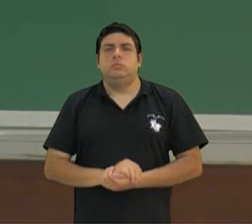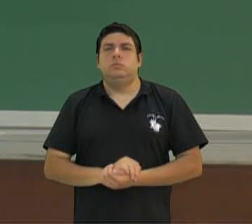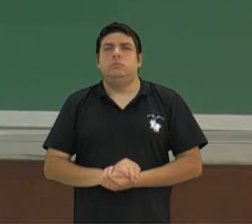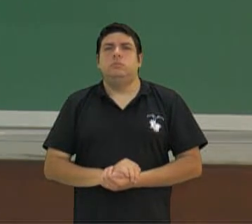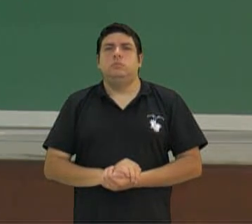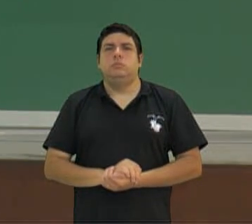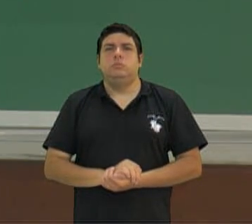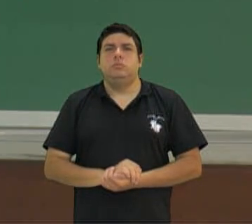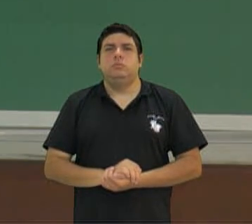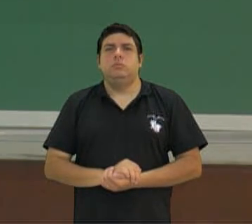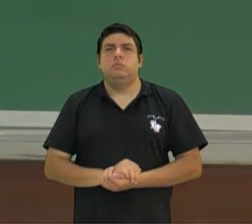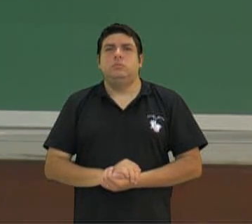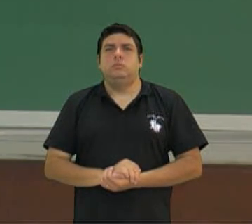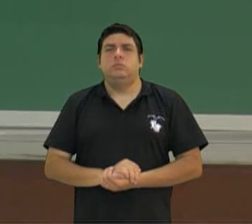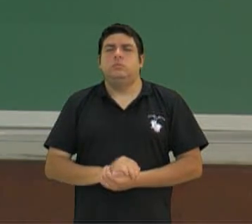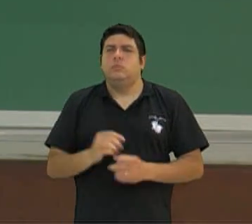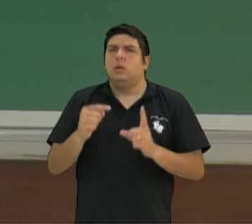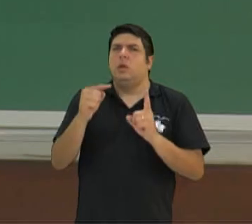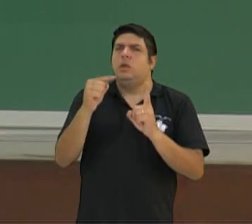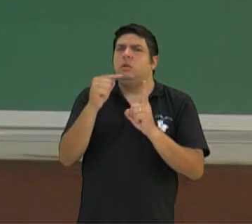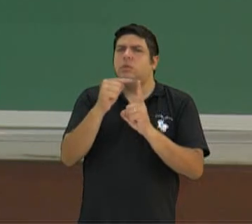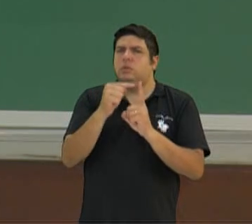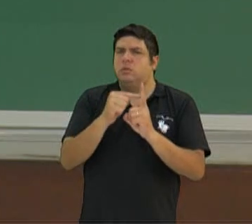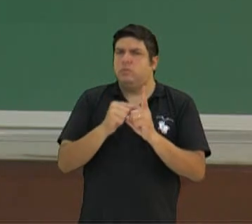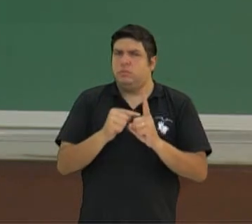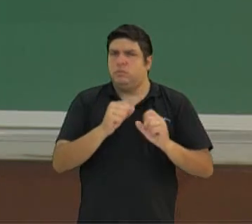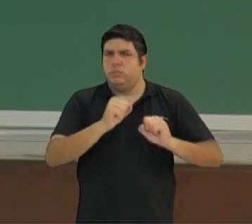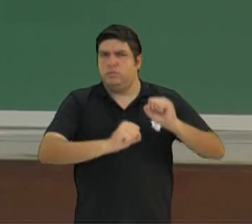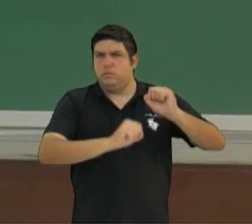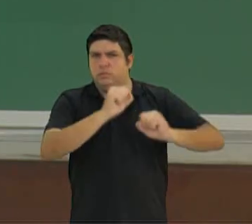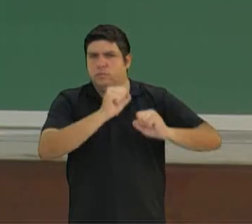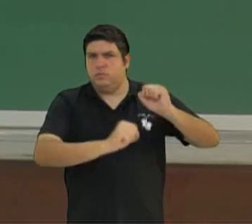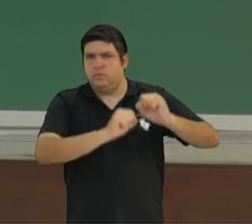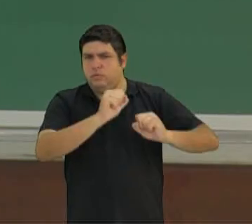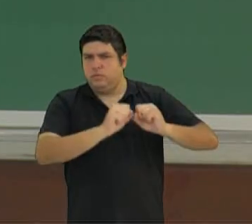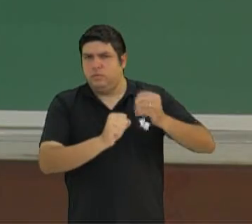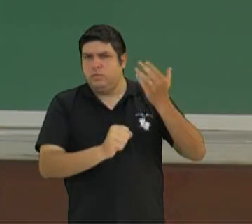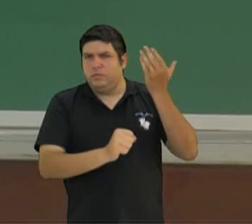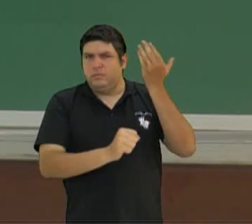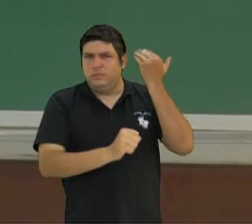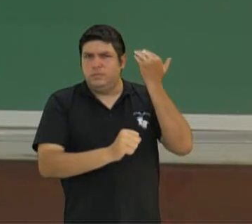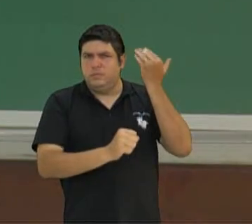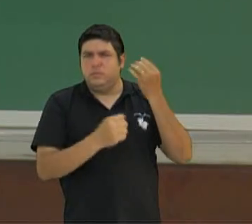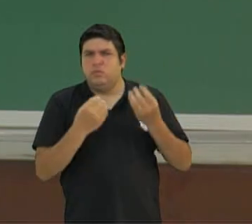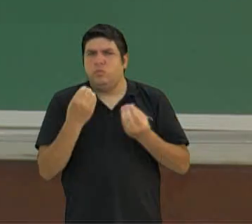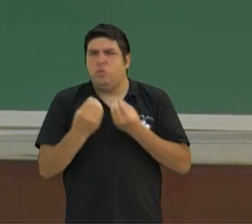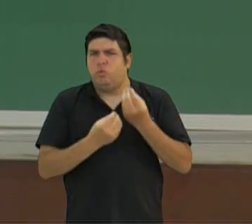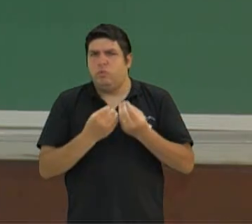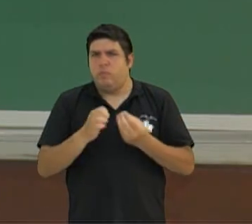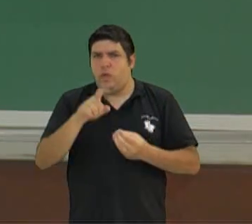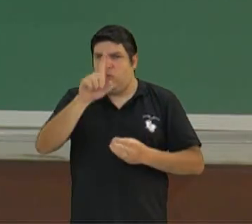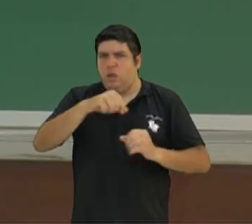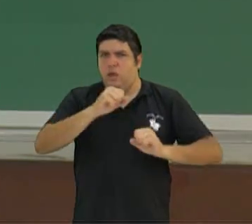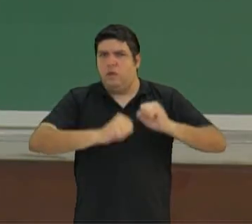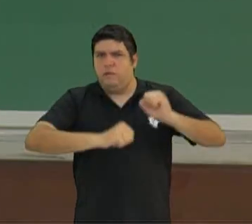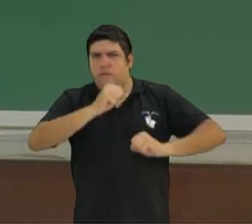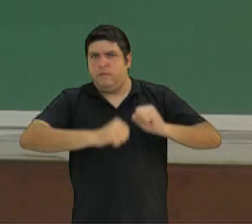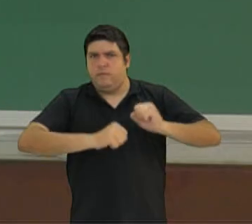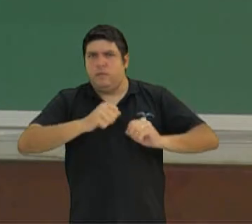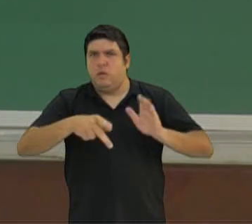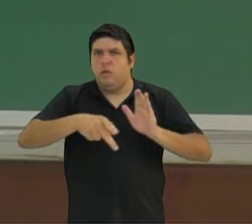relação. Que tipos de fábricas eram nesse início ali da industrialização do Brasil? Eram fábricas de tecidos,